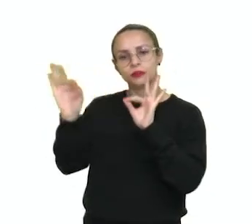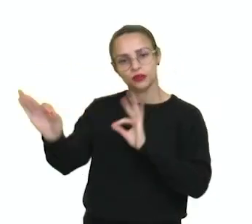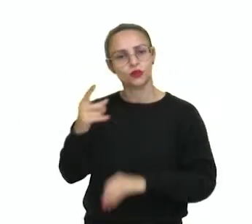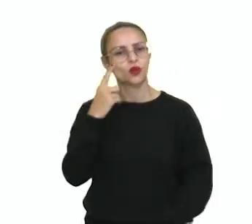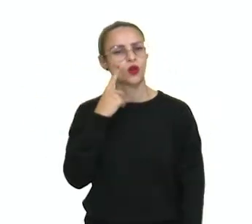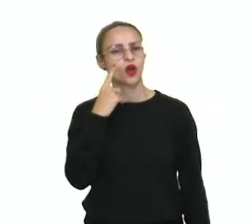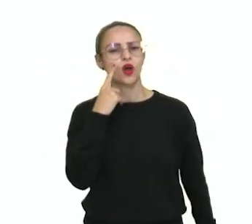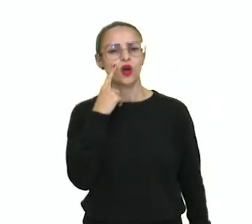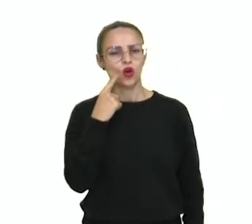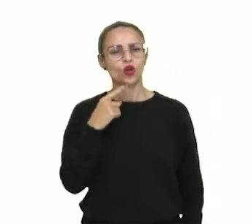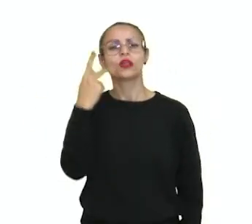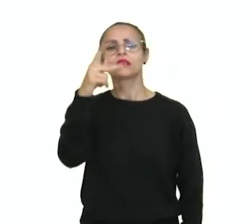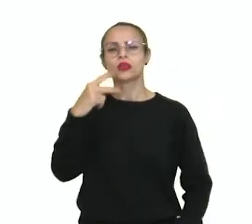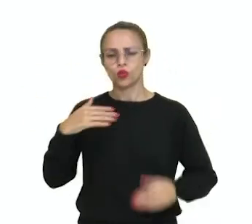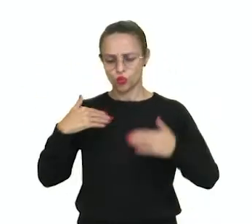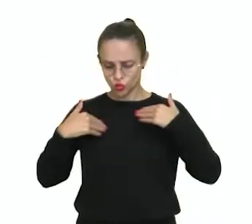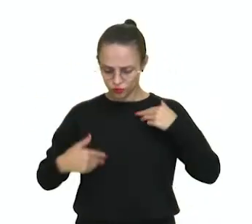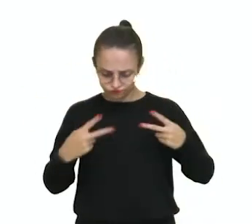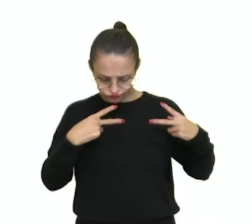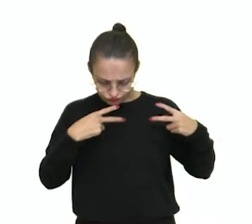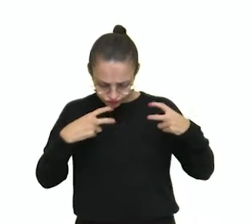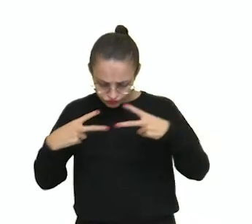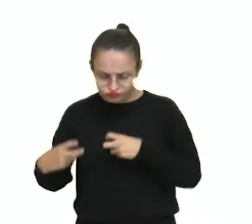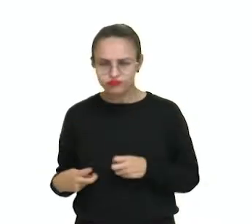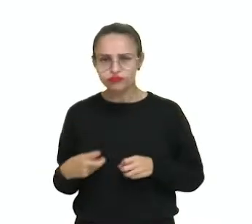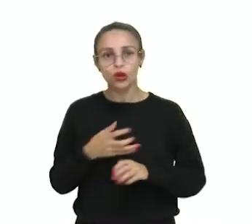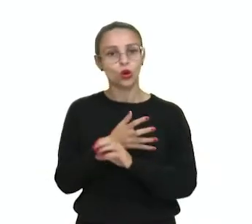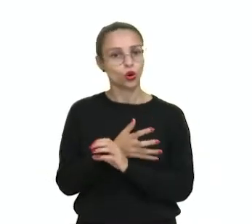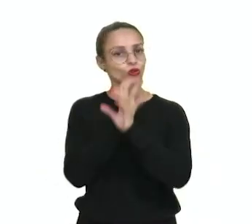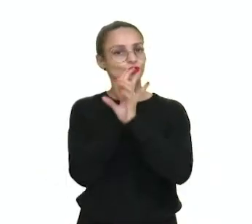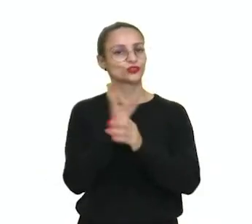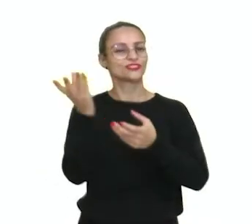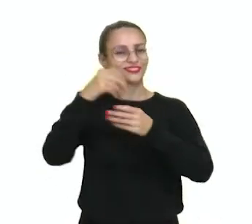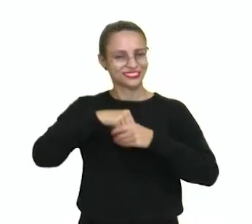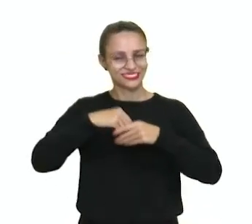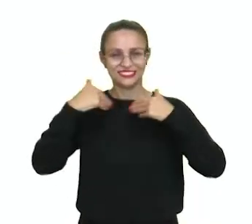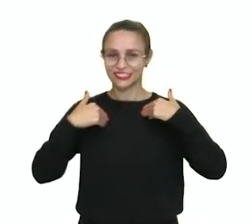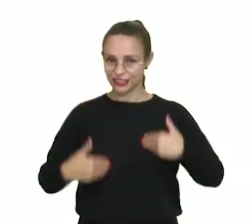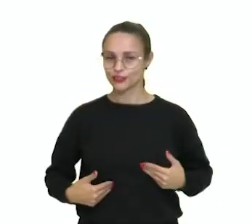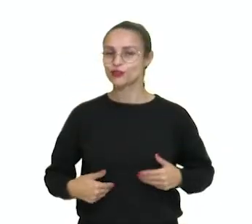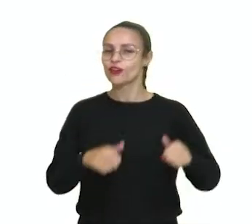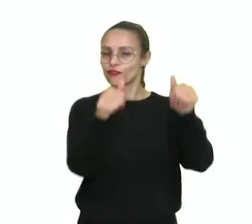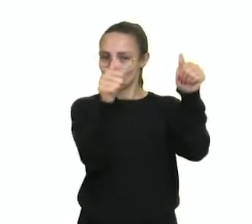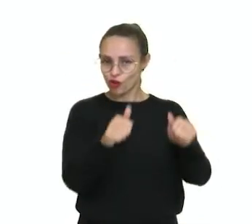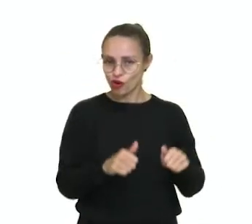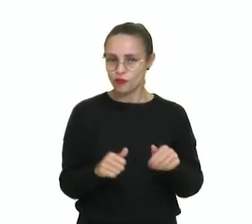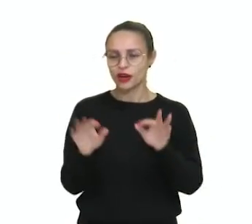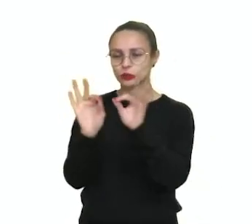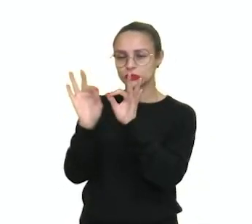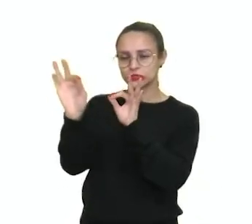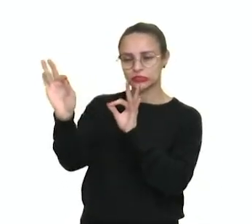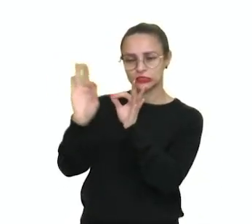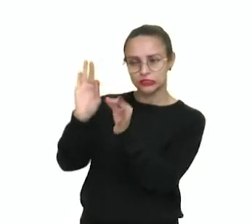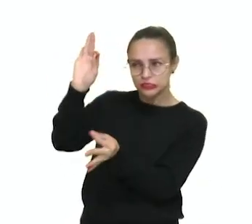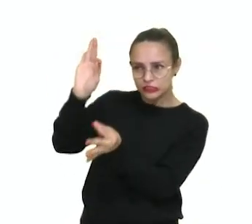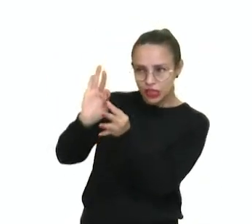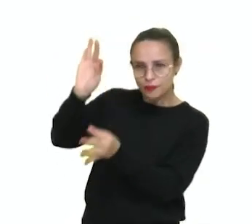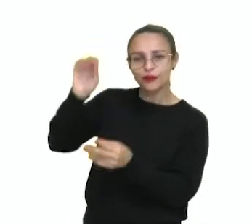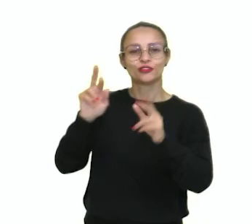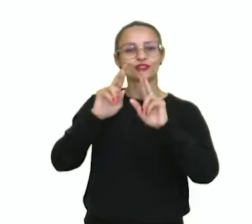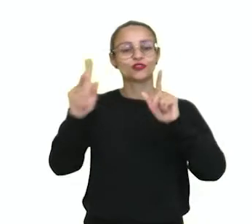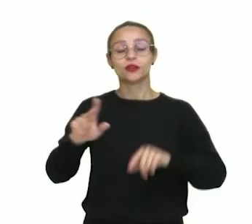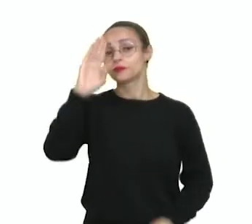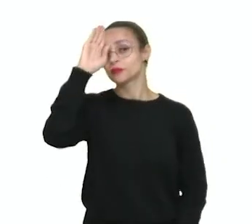bem nos ossos do seu corpo. Embora eles sejam internos, eles têm formatos e tamanhos diferentes. Os